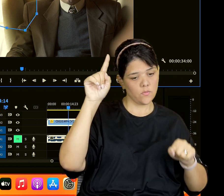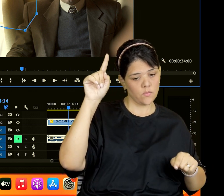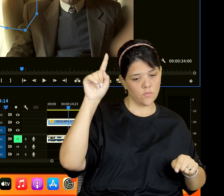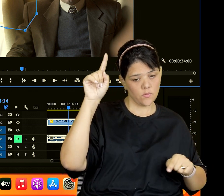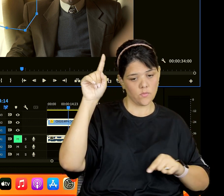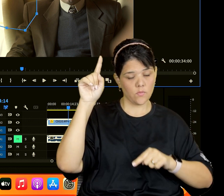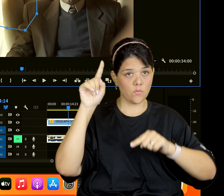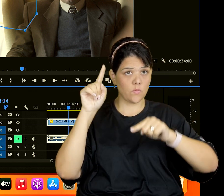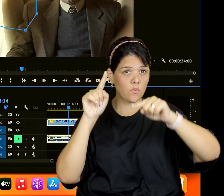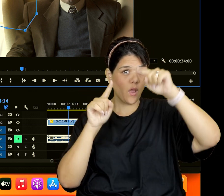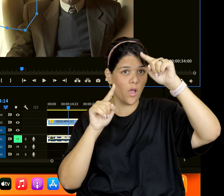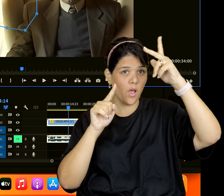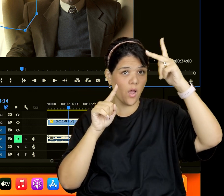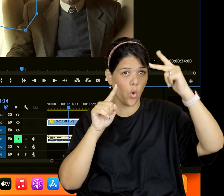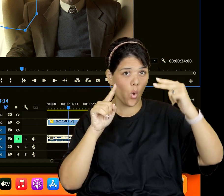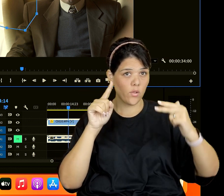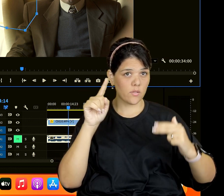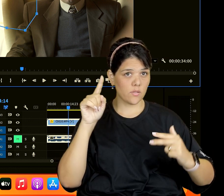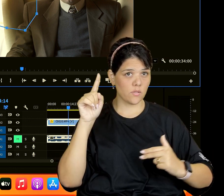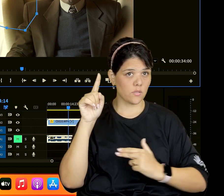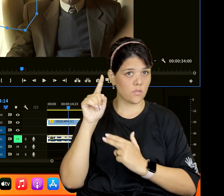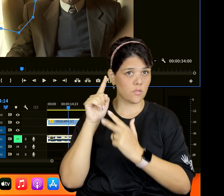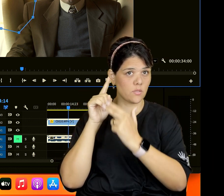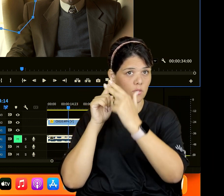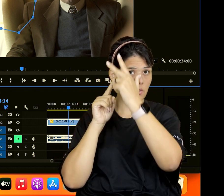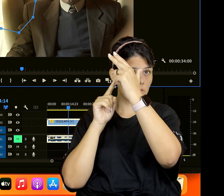onde você acha que essa luz vai.